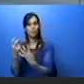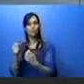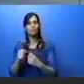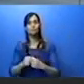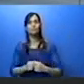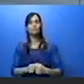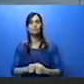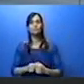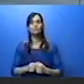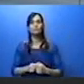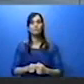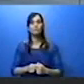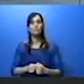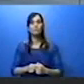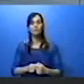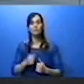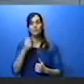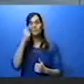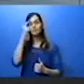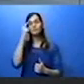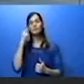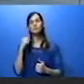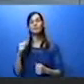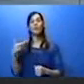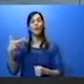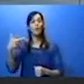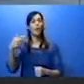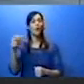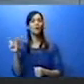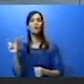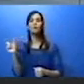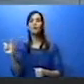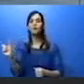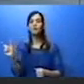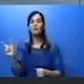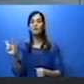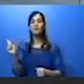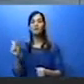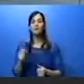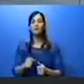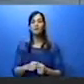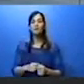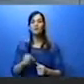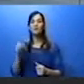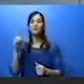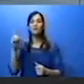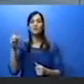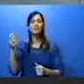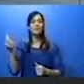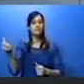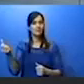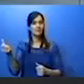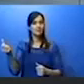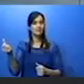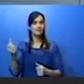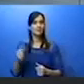2 vezes 2, 4. Vezes 2, 8. Vezes 2, 16. Eu costumo fazer assim, ó.